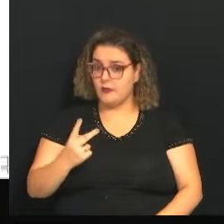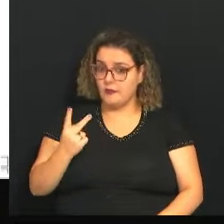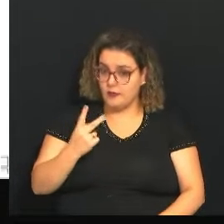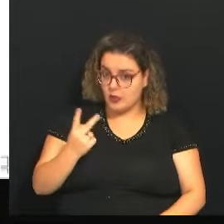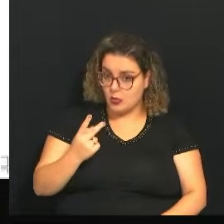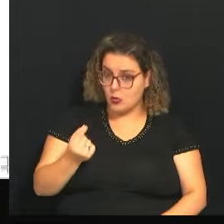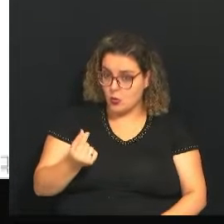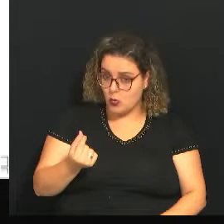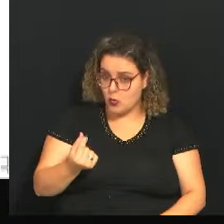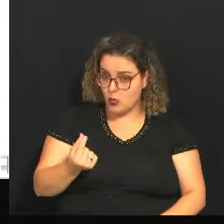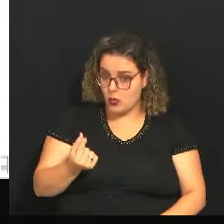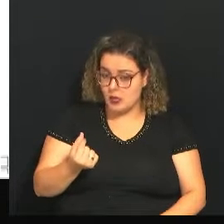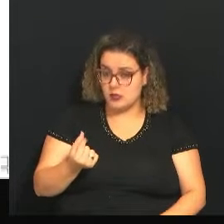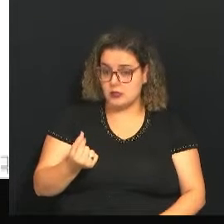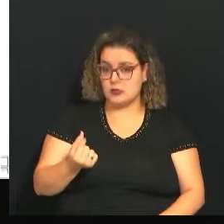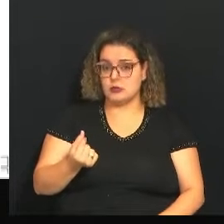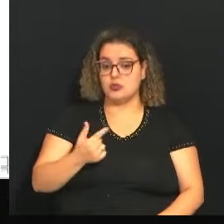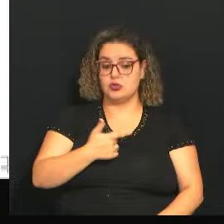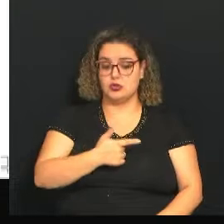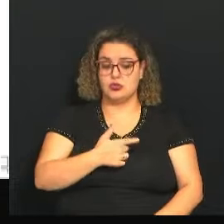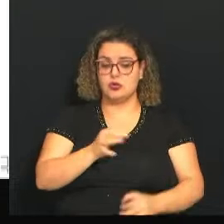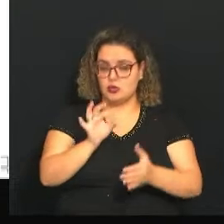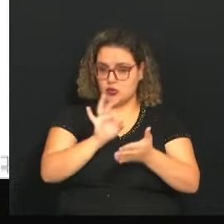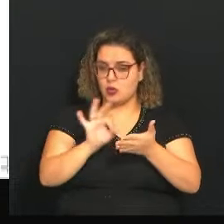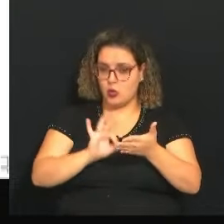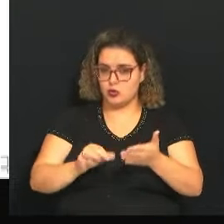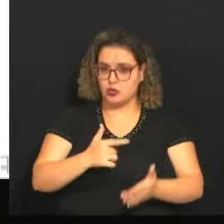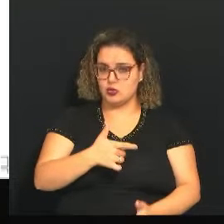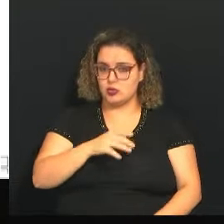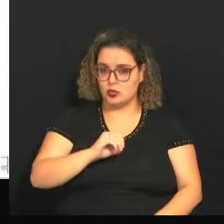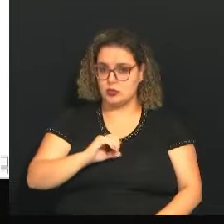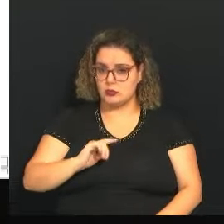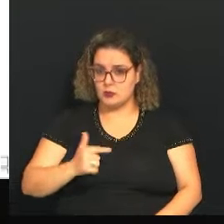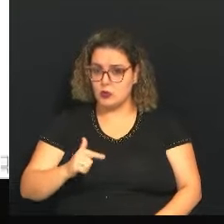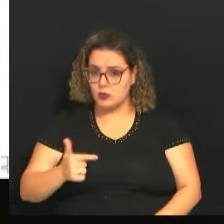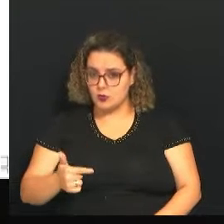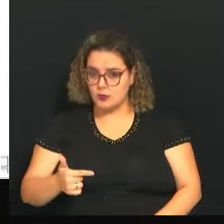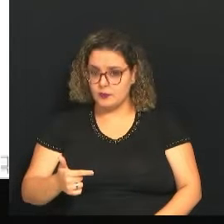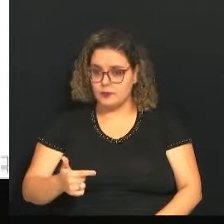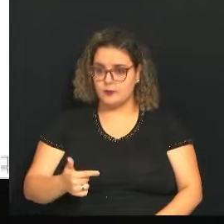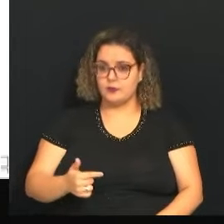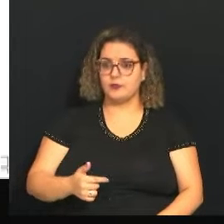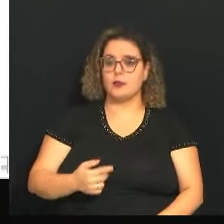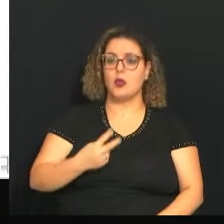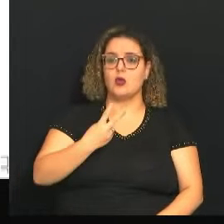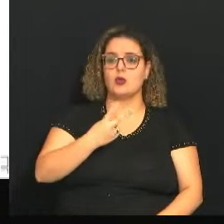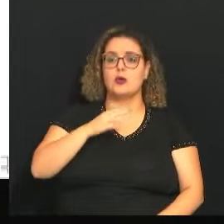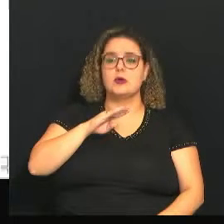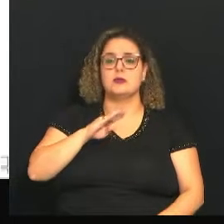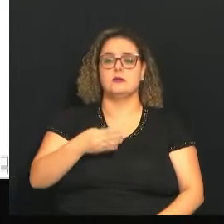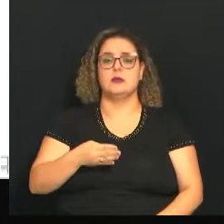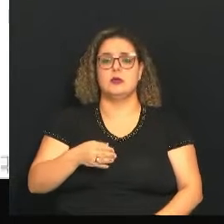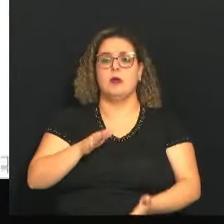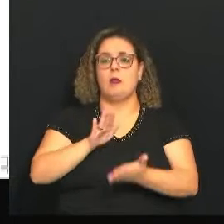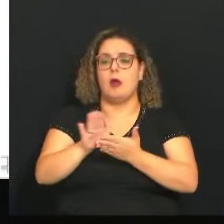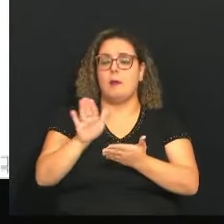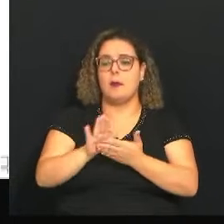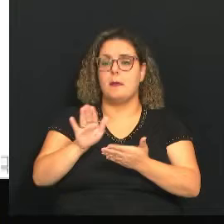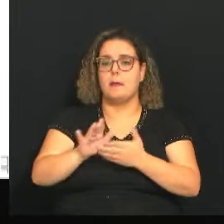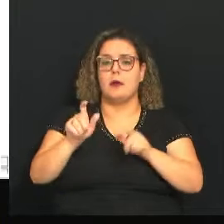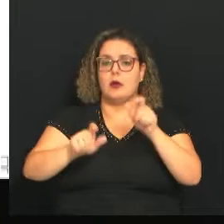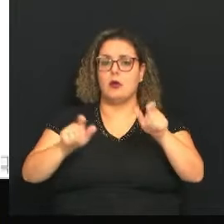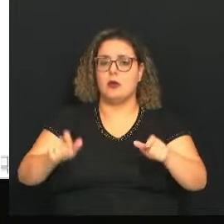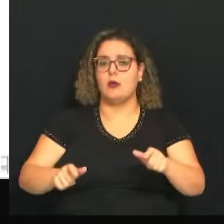de 2022, tá? A cidade gastou 2.700 milhões com pessoal.